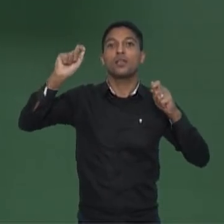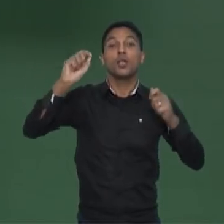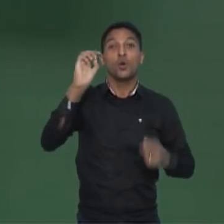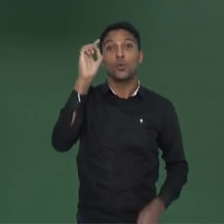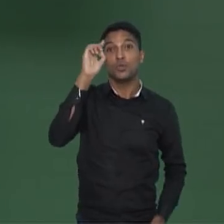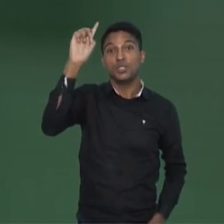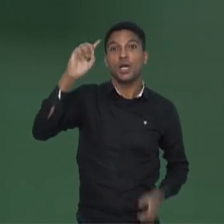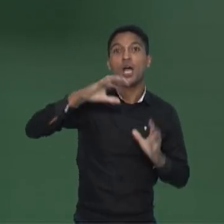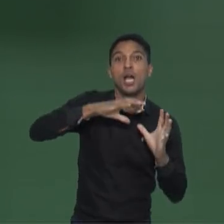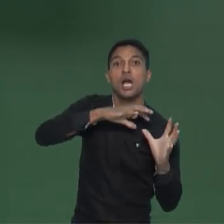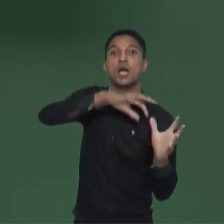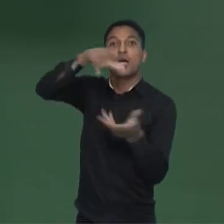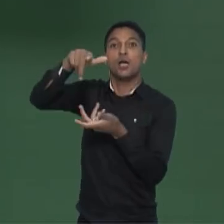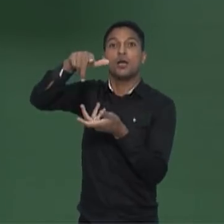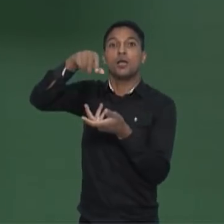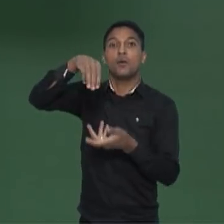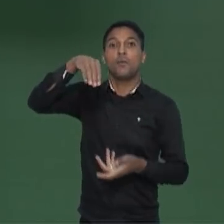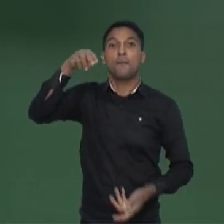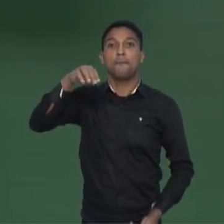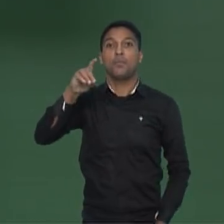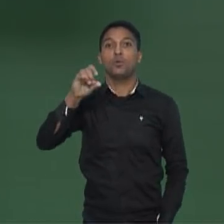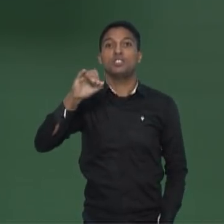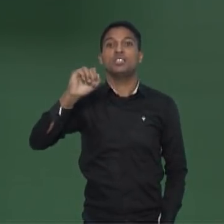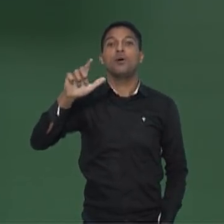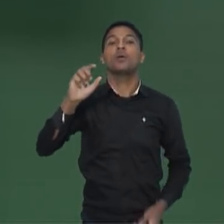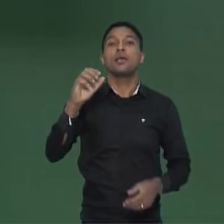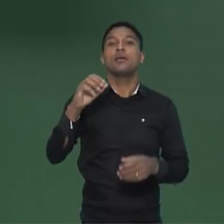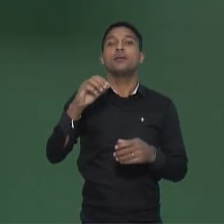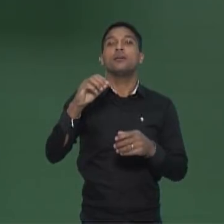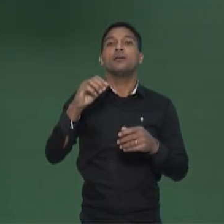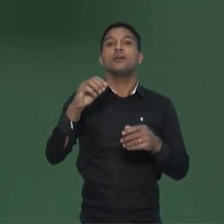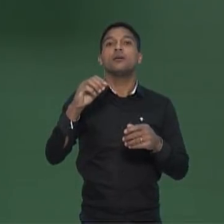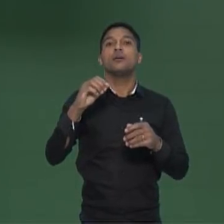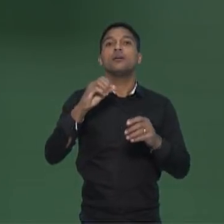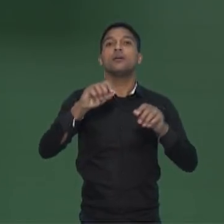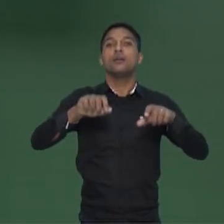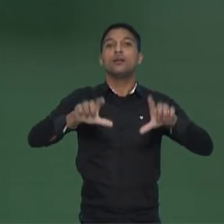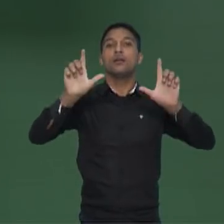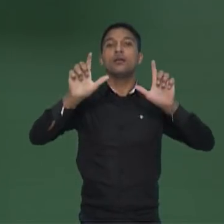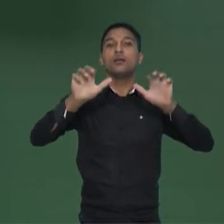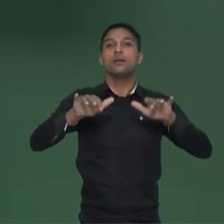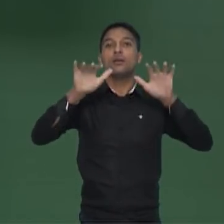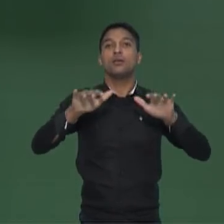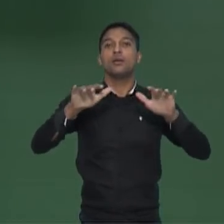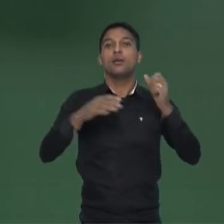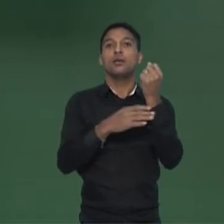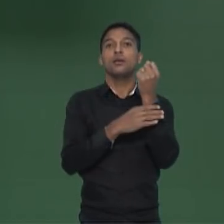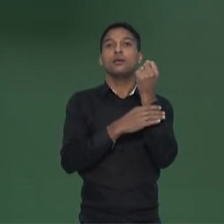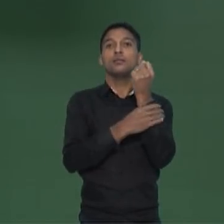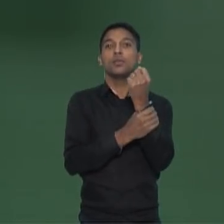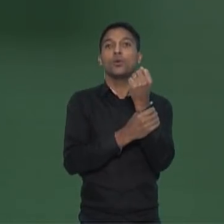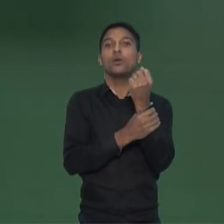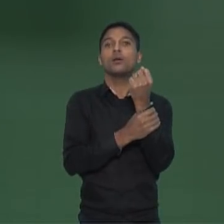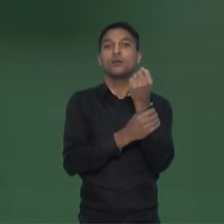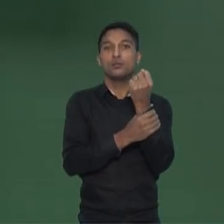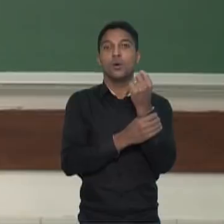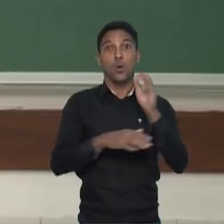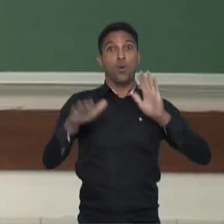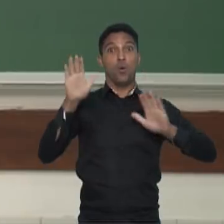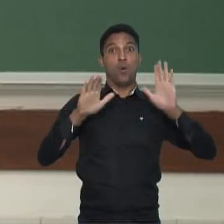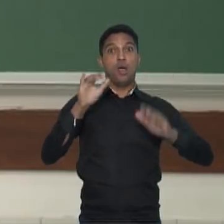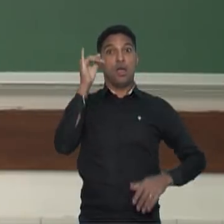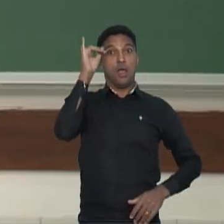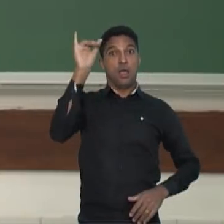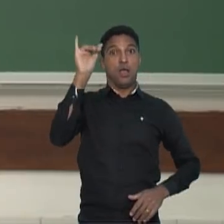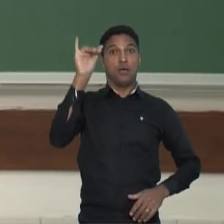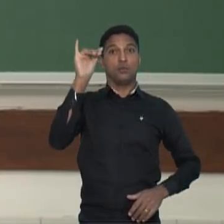dia são feitas várias ações no mundo por diversas instituições e organizações,